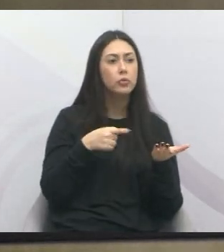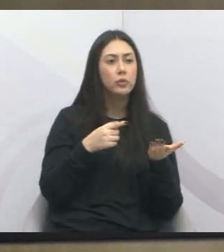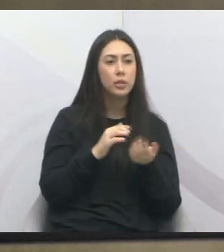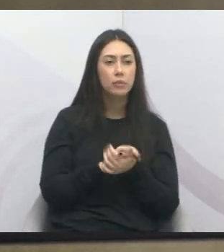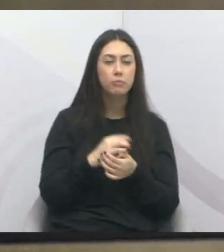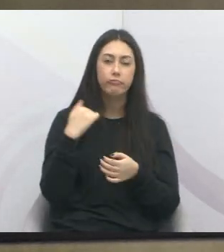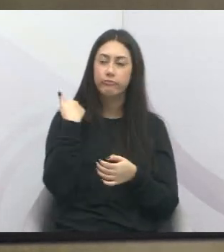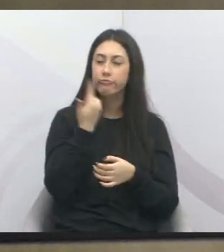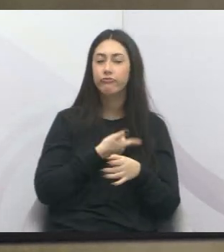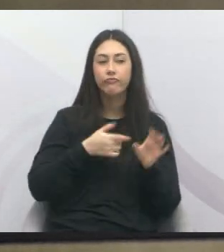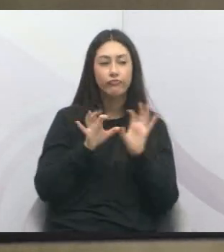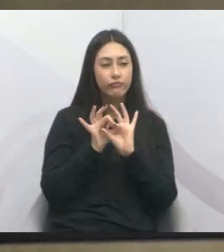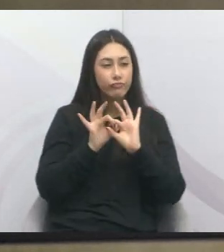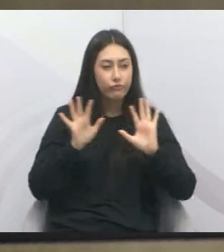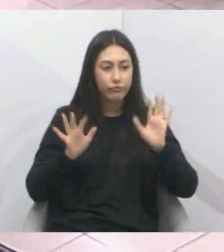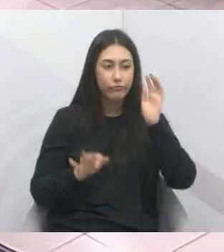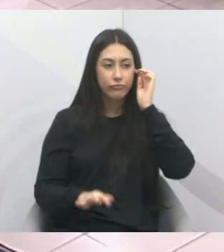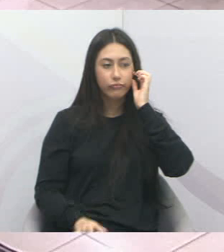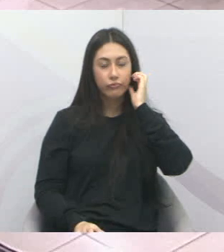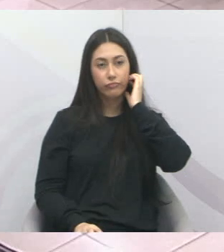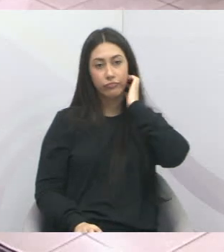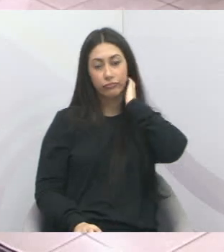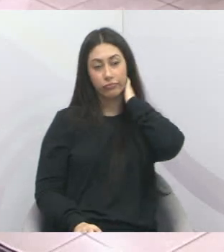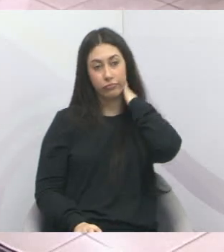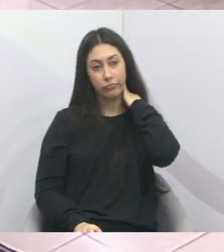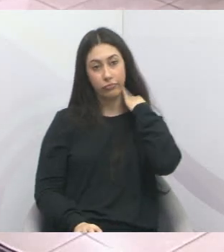a gente está à disposição.